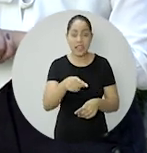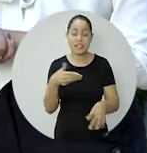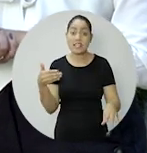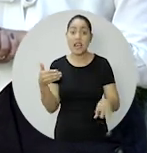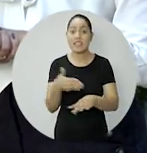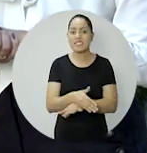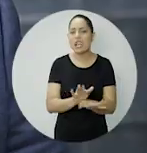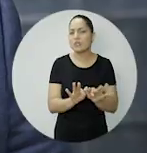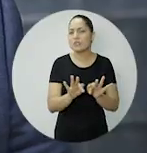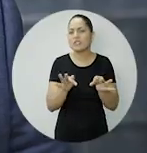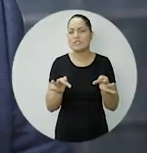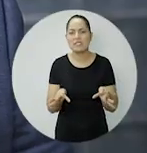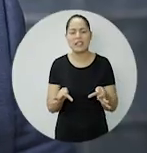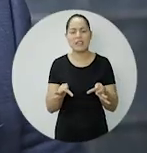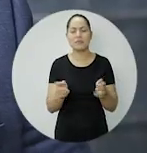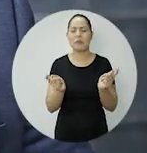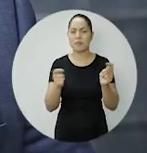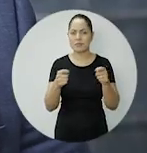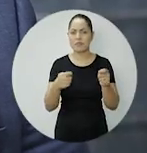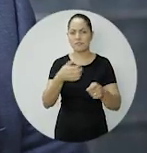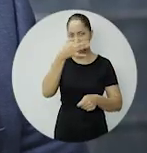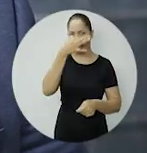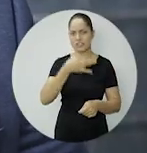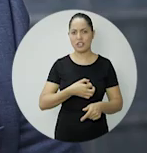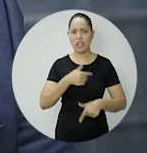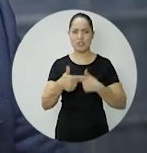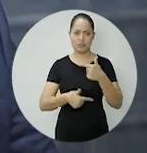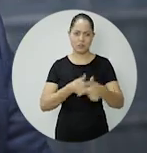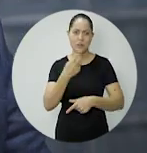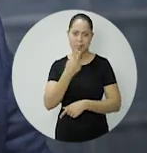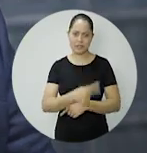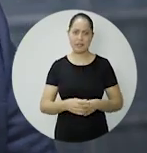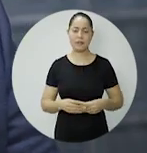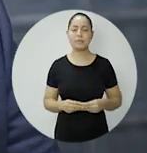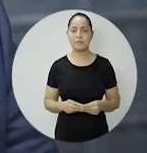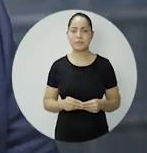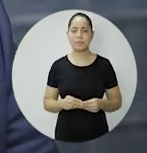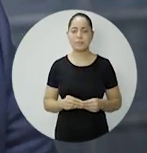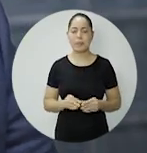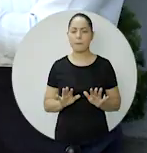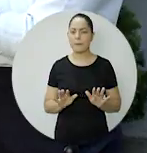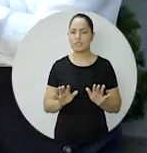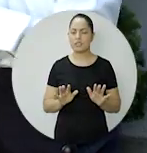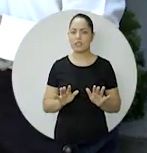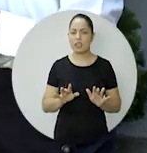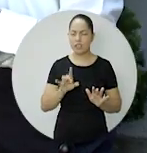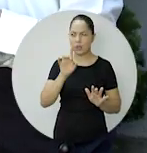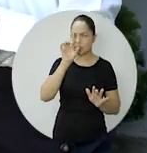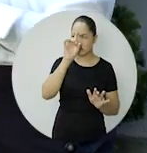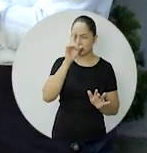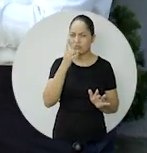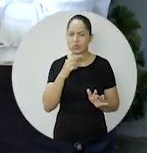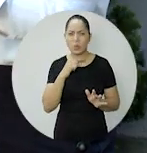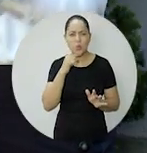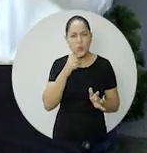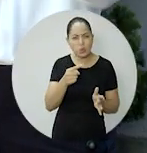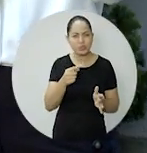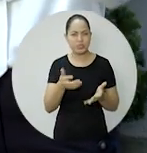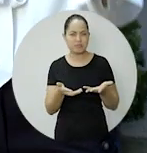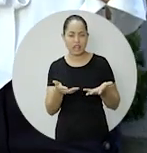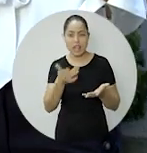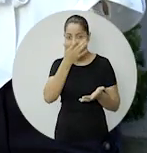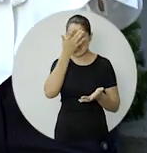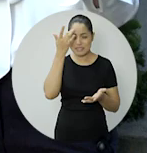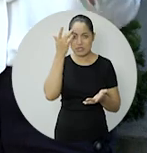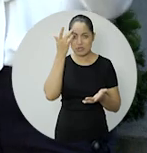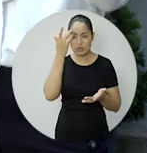acesso a condições mínimas que dessem a ele a dignidade de exercer a sua profissão. Eu tenho até uma dúvida, que talvez também pode